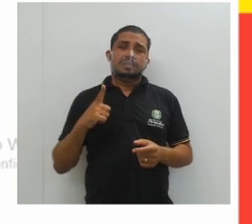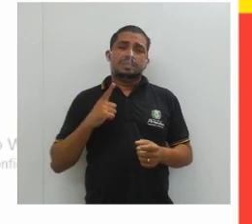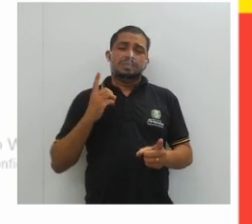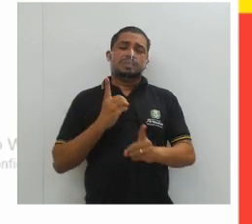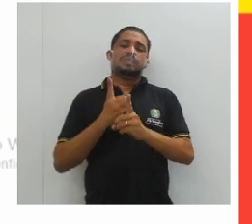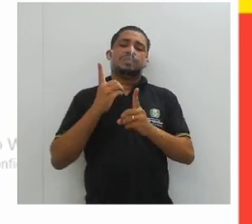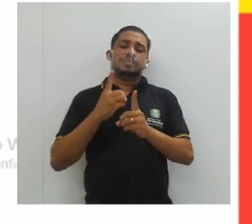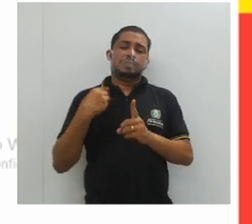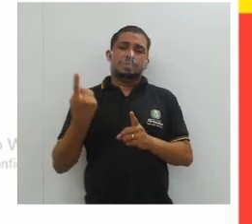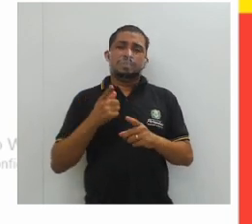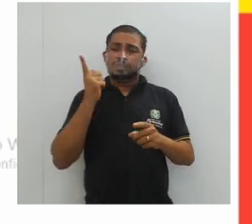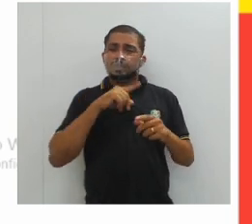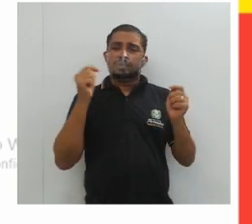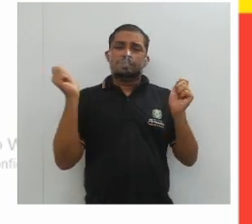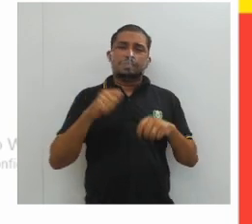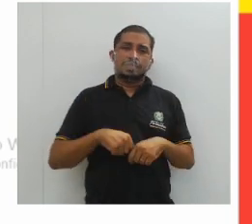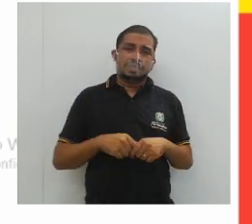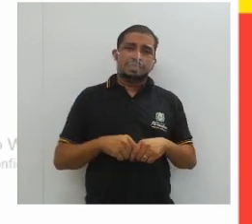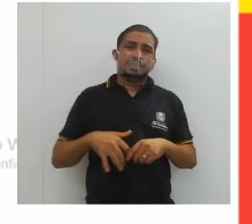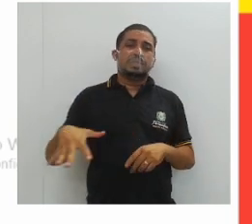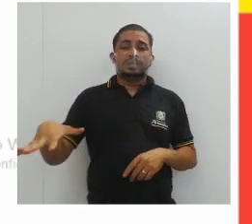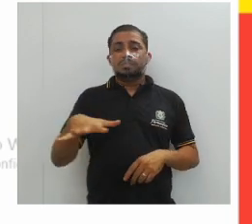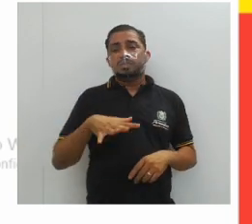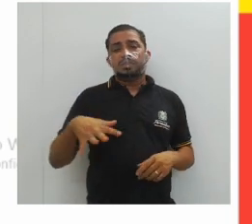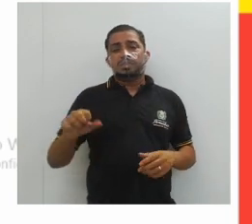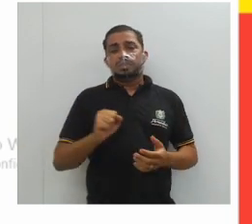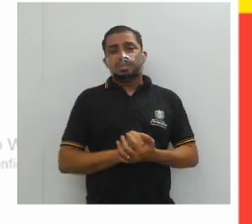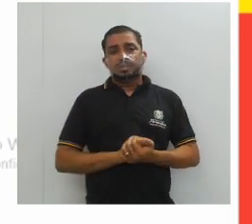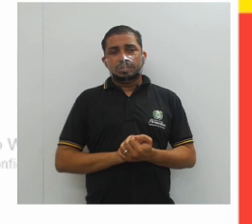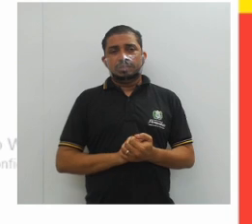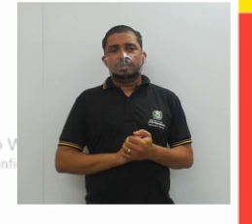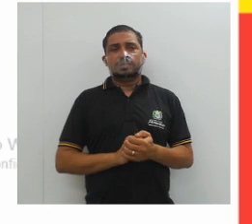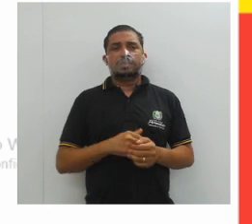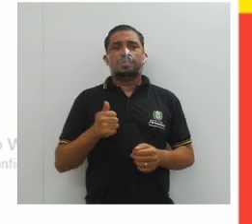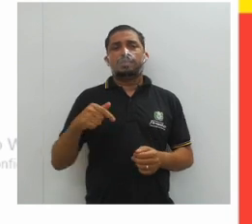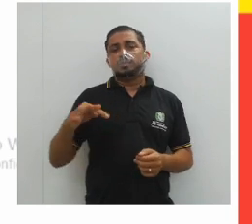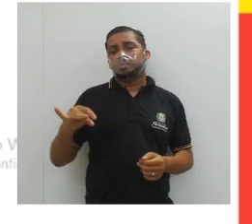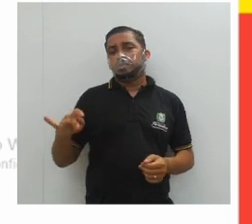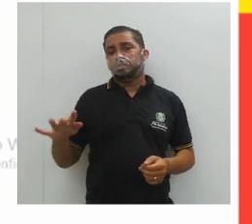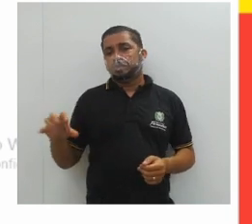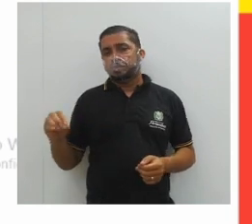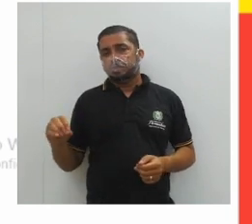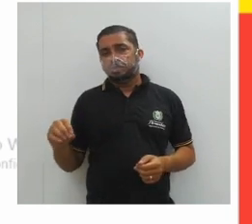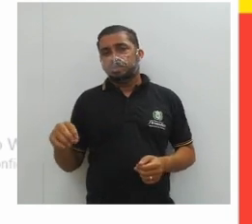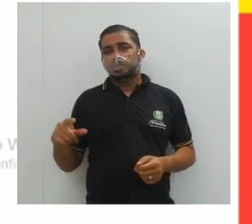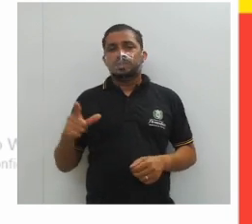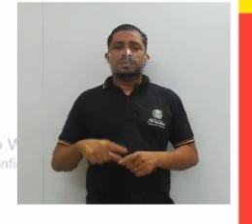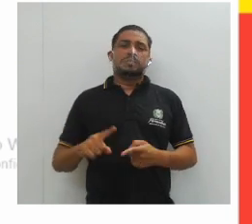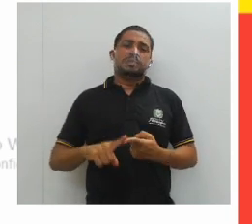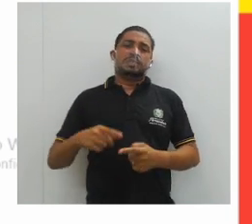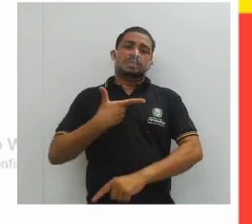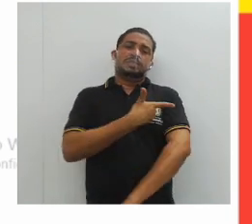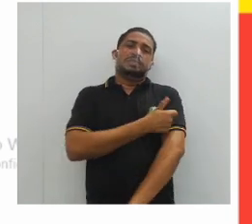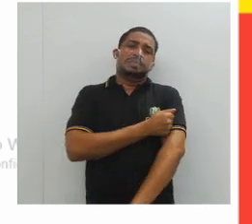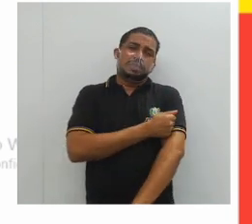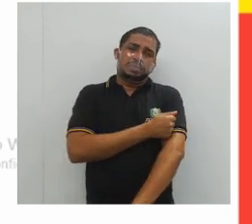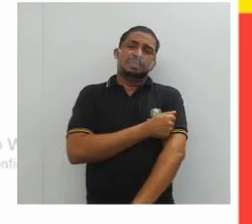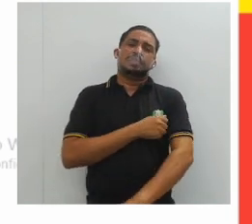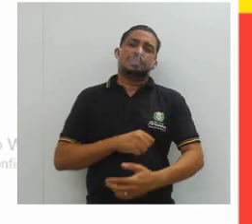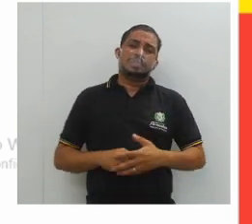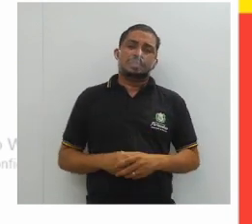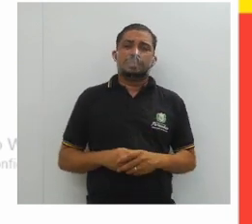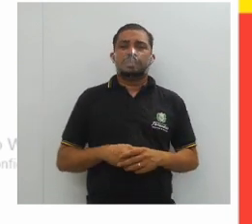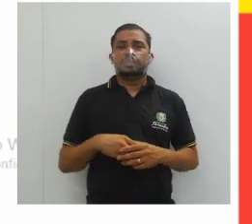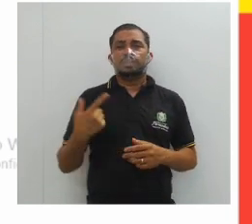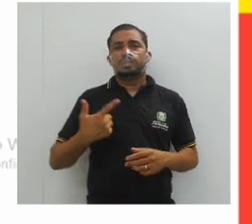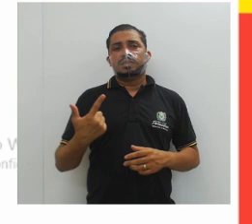encontro à nossa capacidade ambiental, né? O antibiótico e a vacina são questões da Revolução Industrial